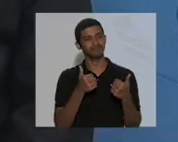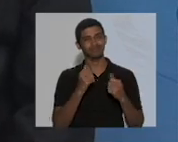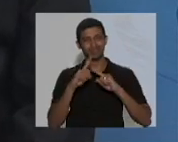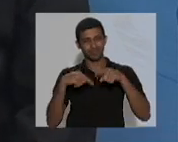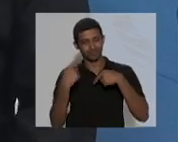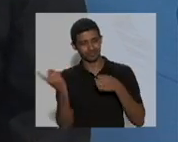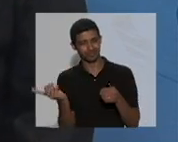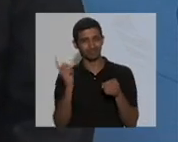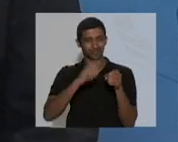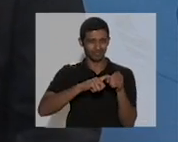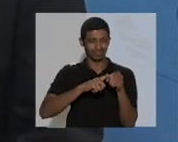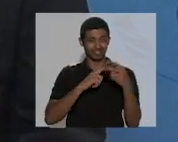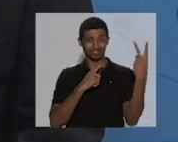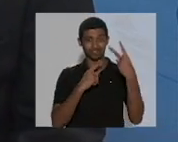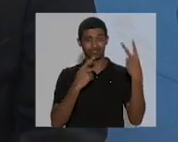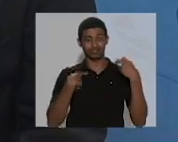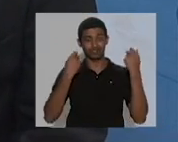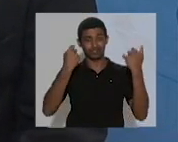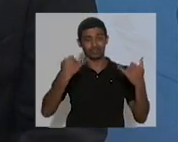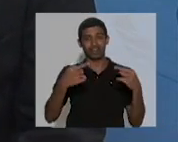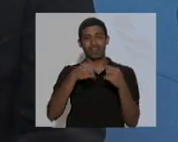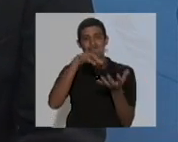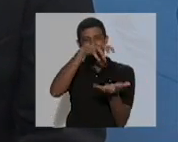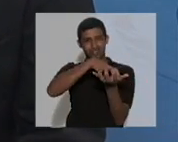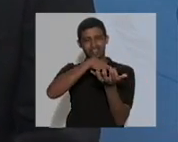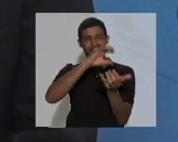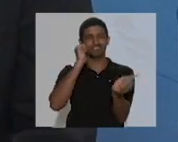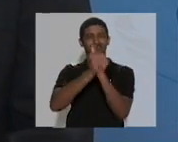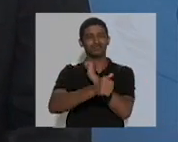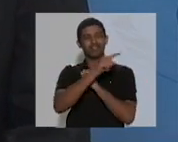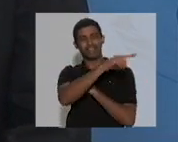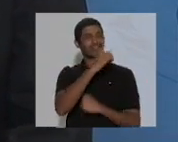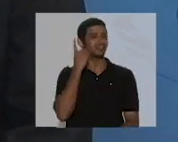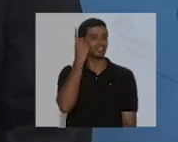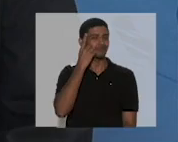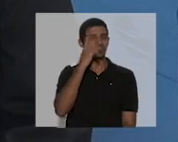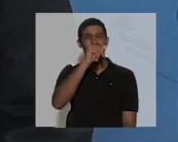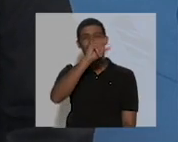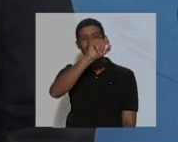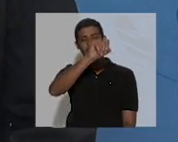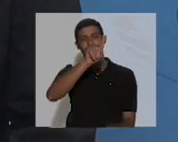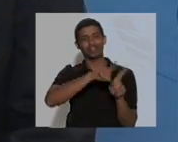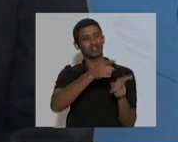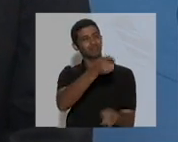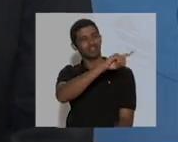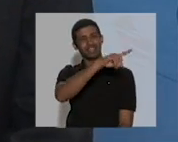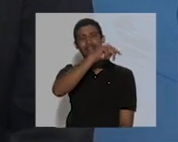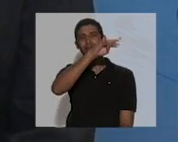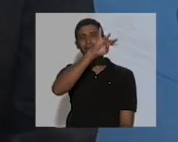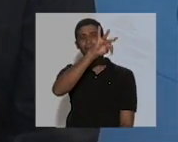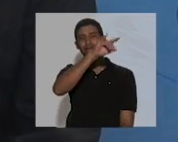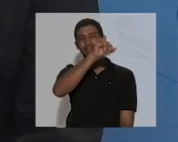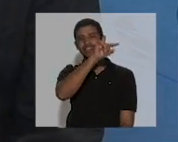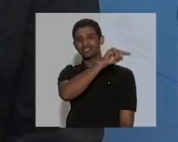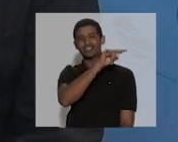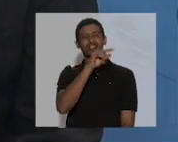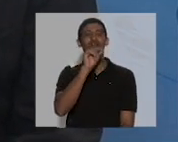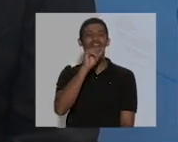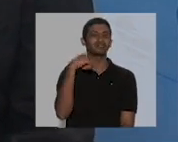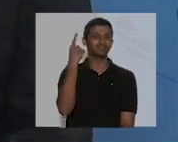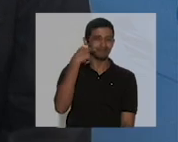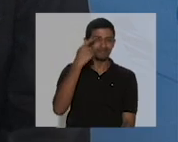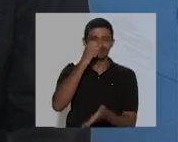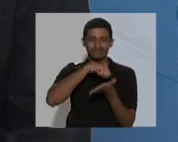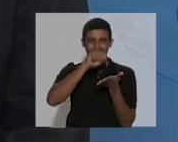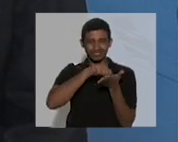Muito bem, nós já voltaremos para a segunda parte do Arena Esportiva com o deputado Paulo Ramos e o Martinho Neves Miranda, que